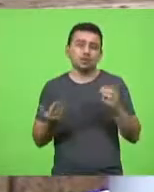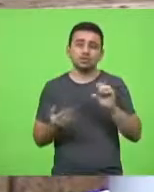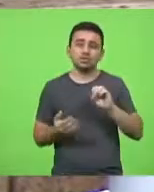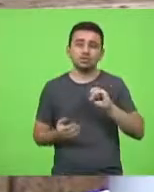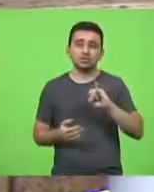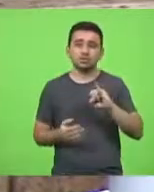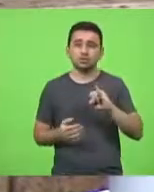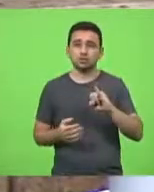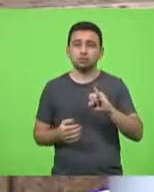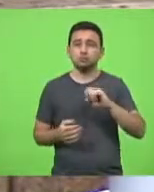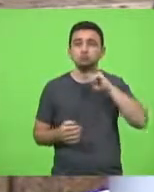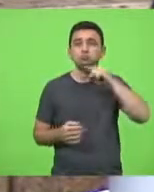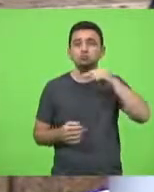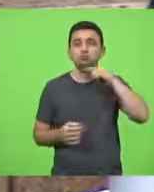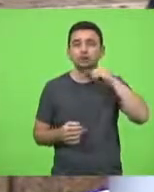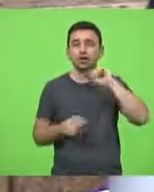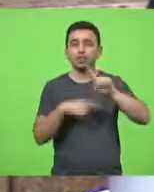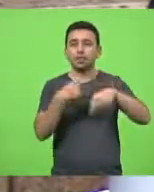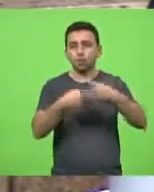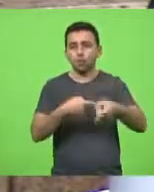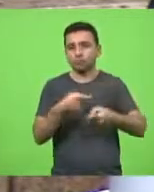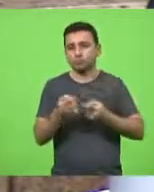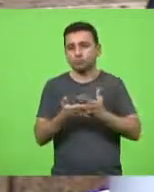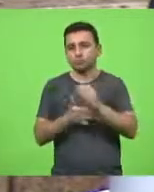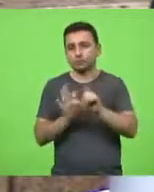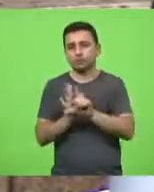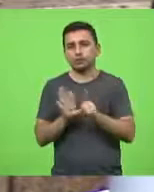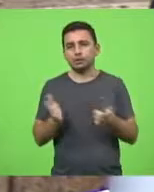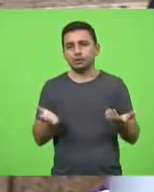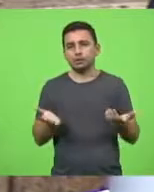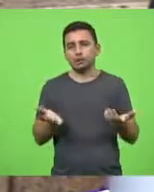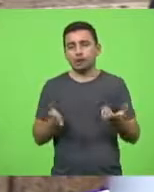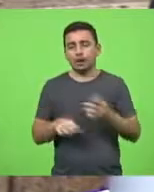Nós sabemos até que tem uma certa inconstitucionalidade aqui, porque nós